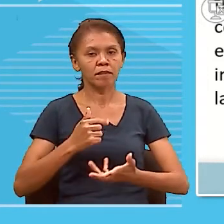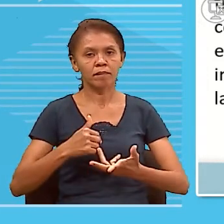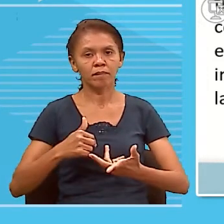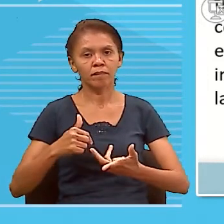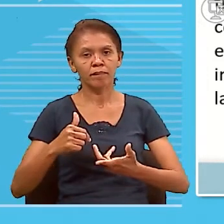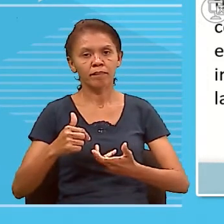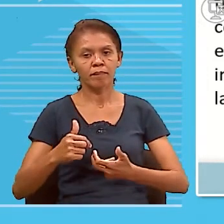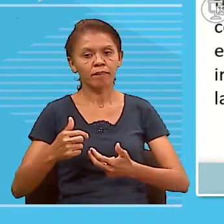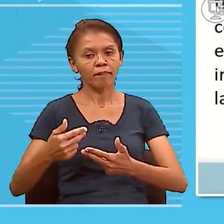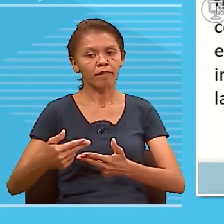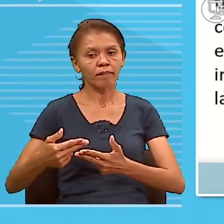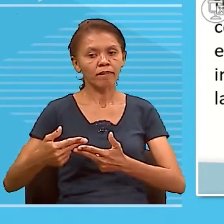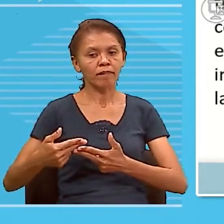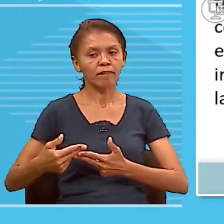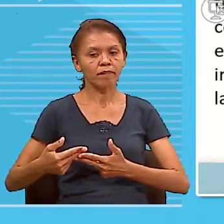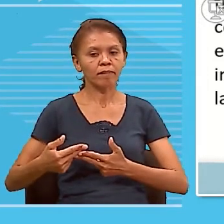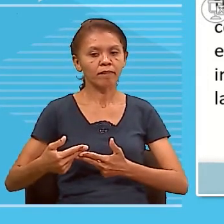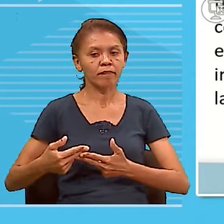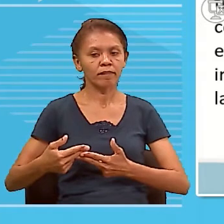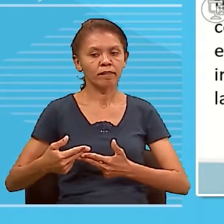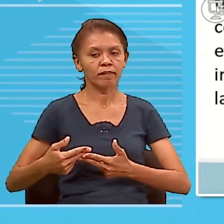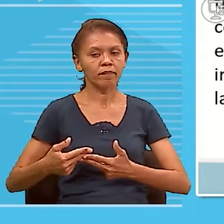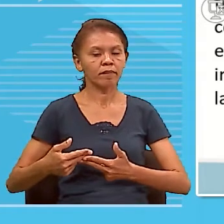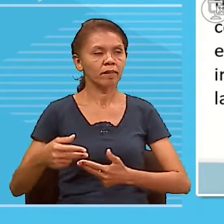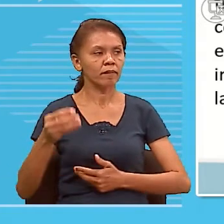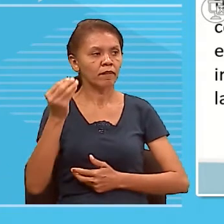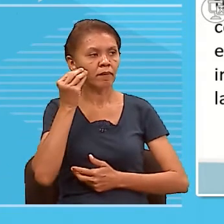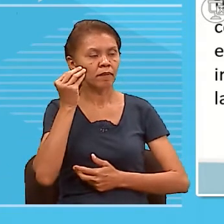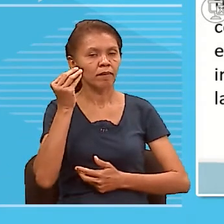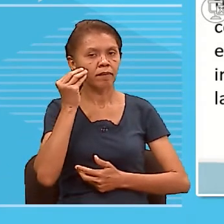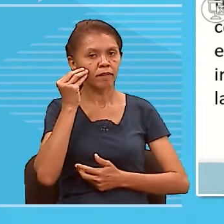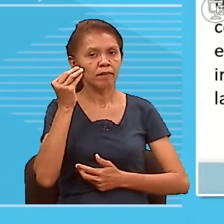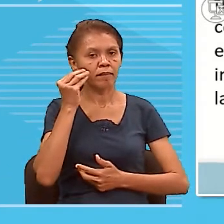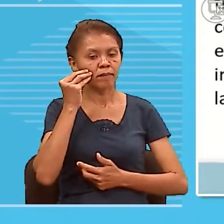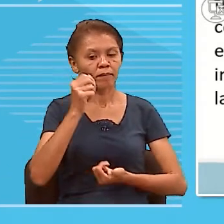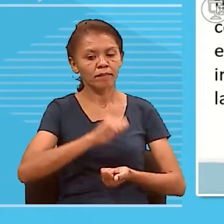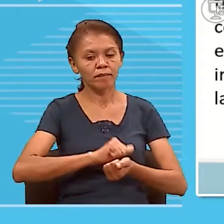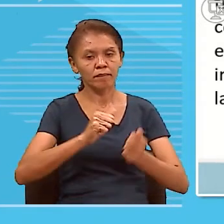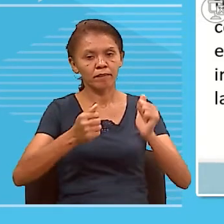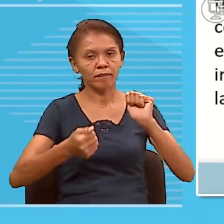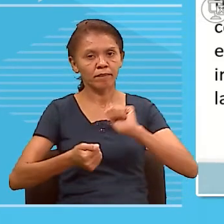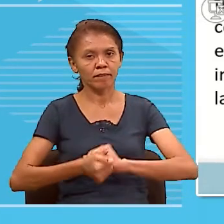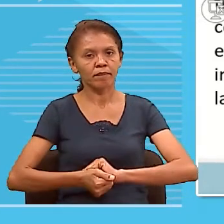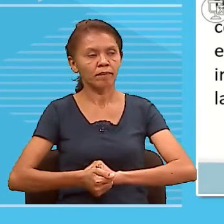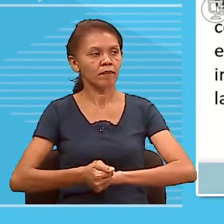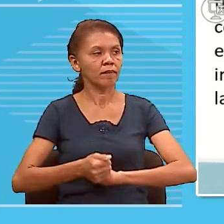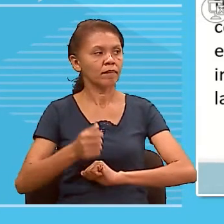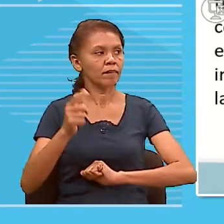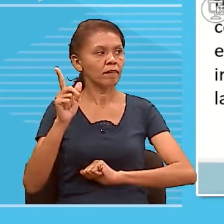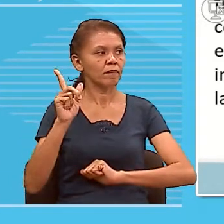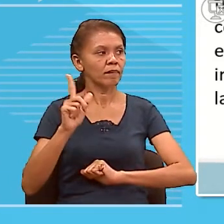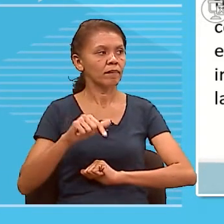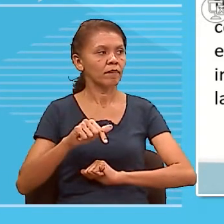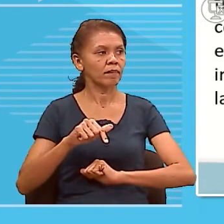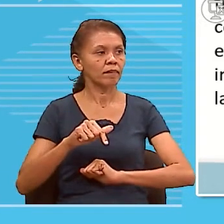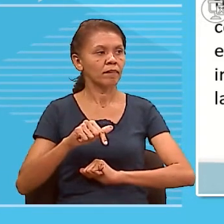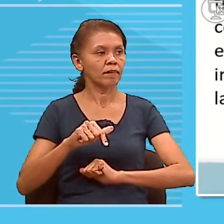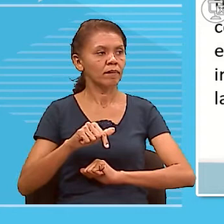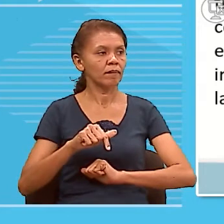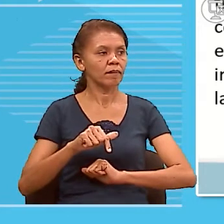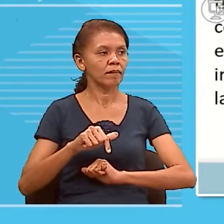minguados eles tentavam remediar a deficiência falando alto perceberam